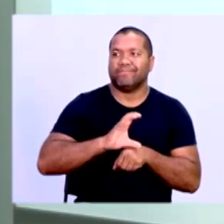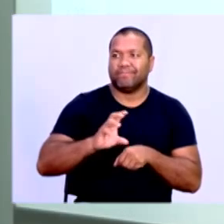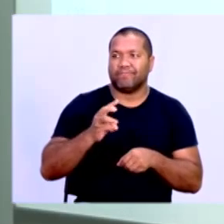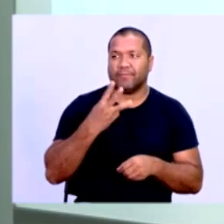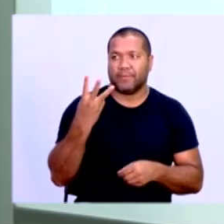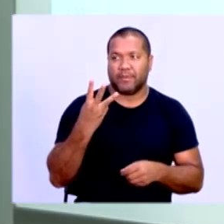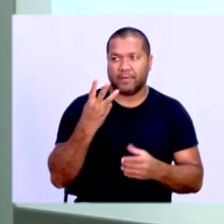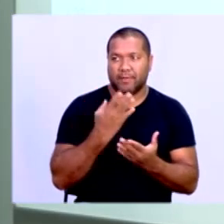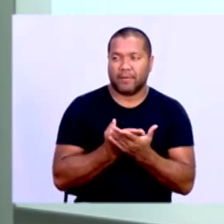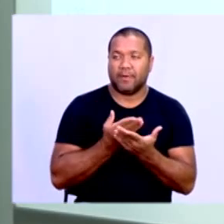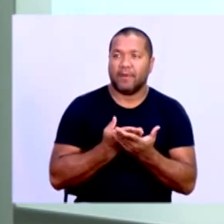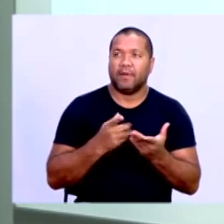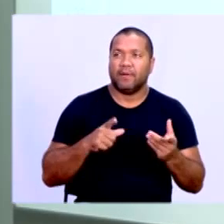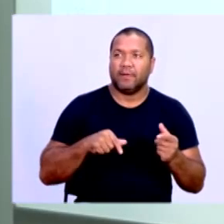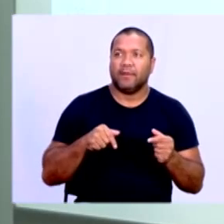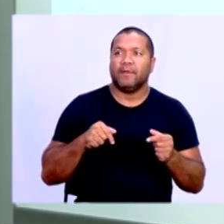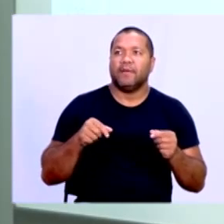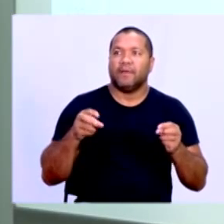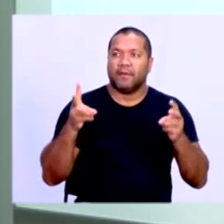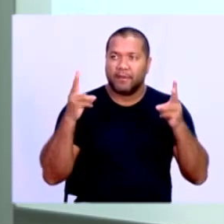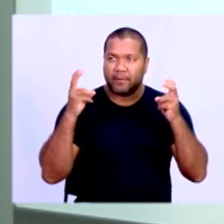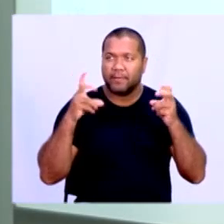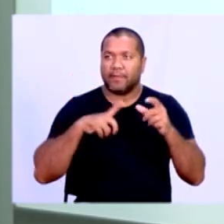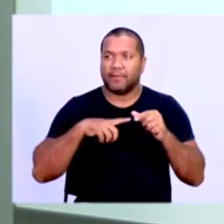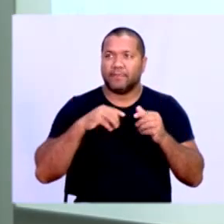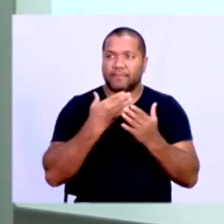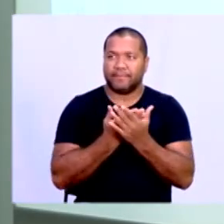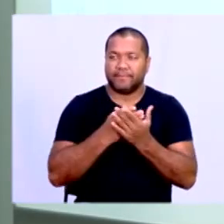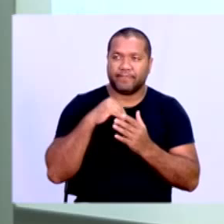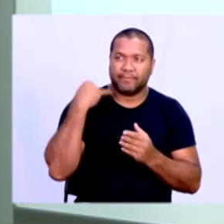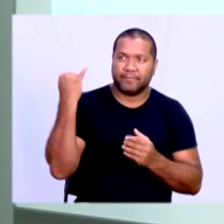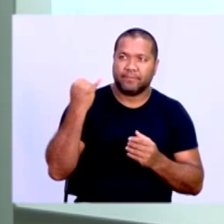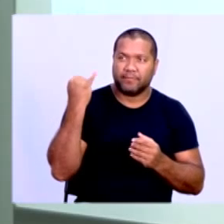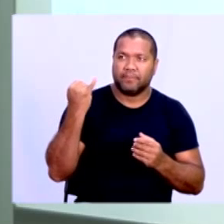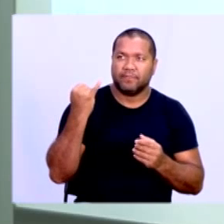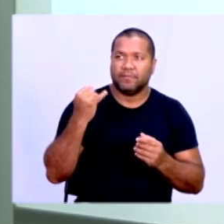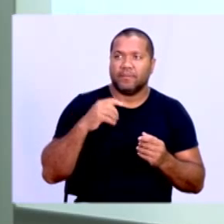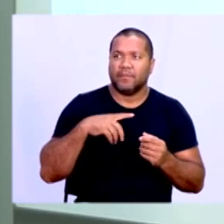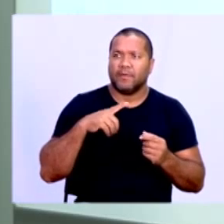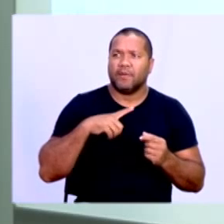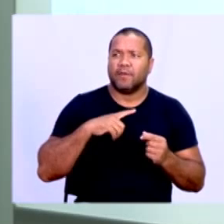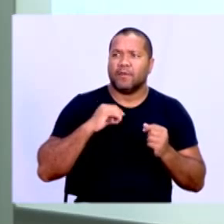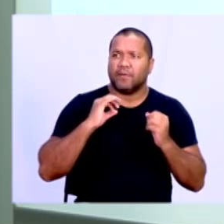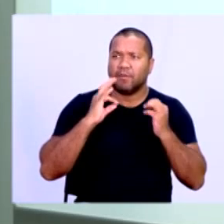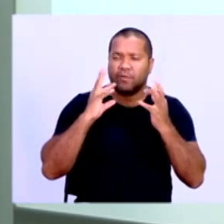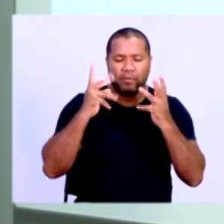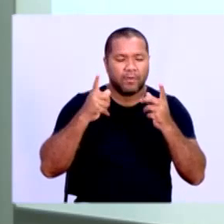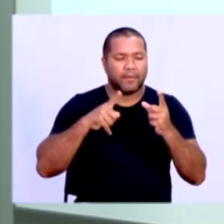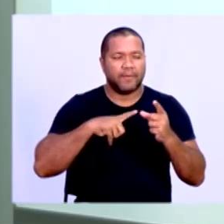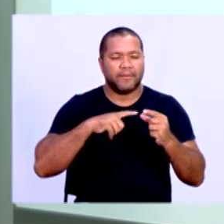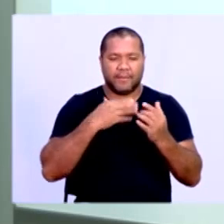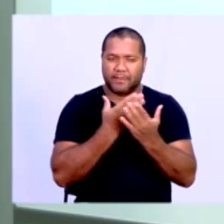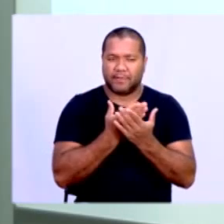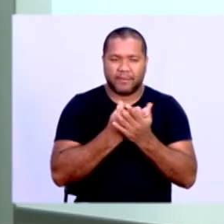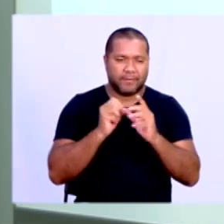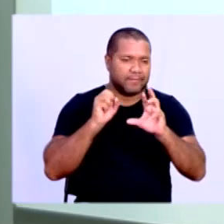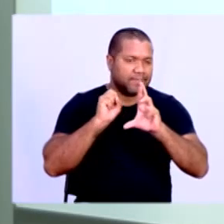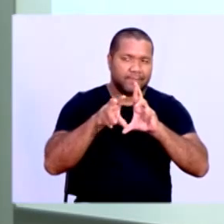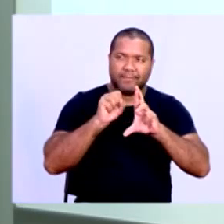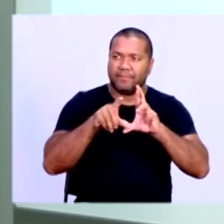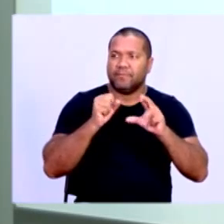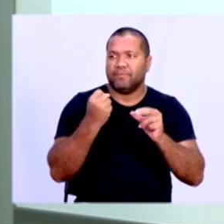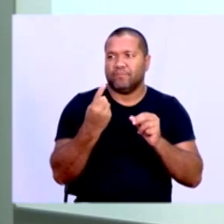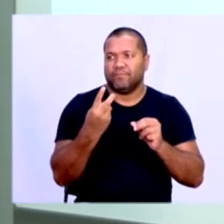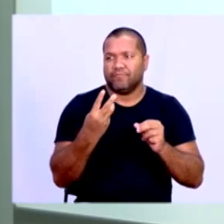né? E essa parte da nossa aula é muito importante. Todas as nossas aulas, teleaula 1, teleaula